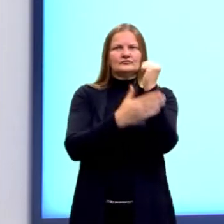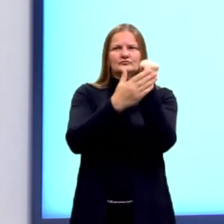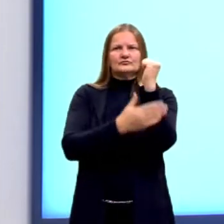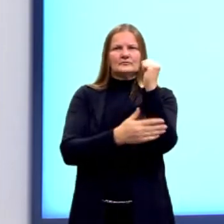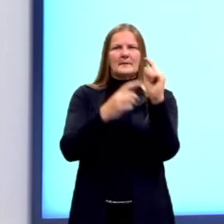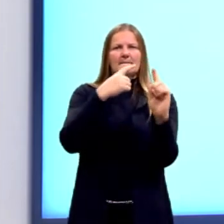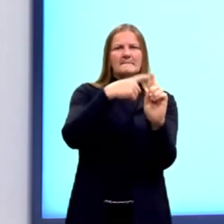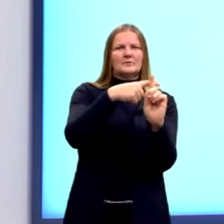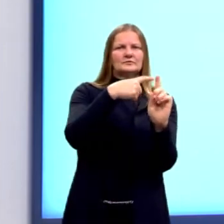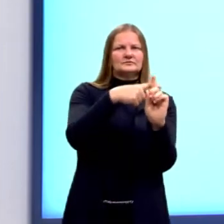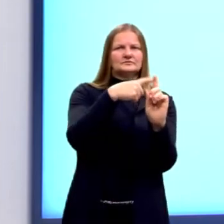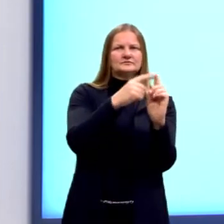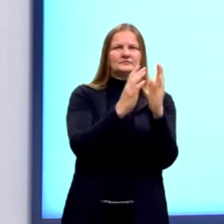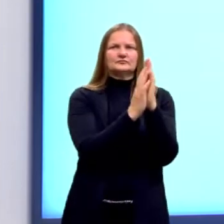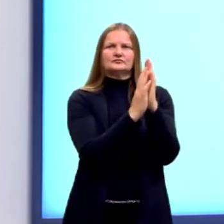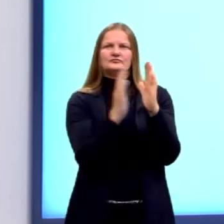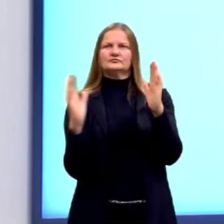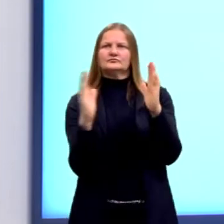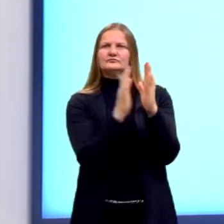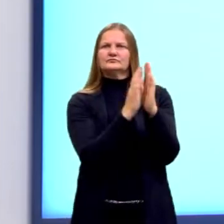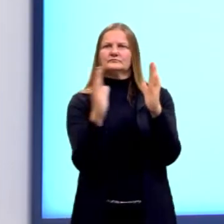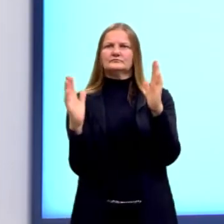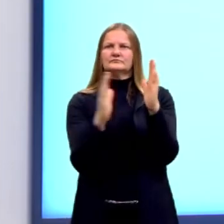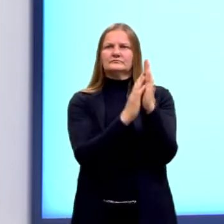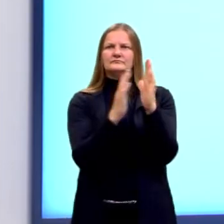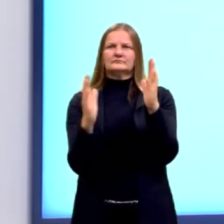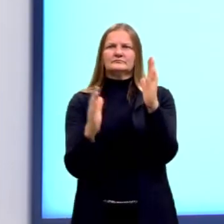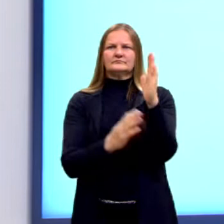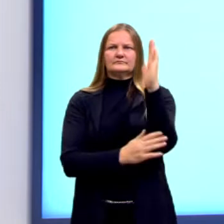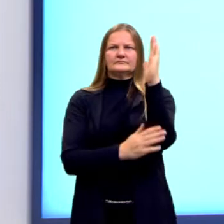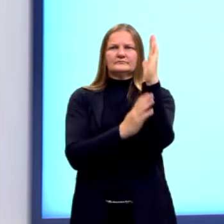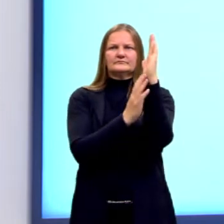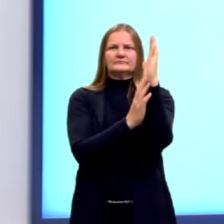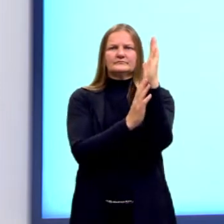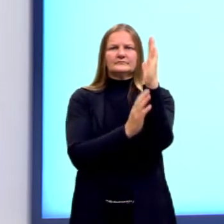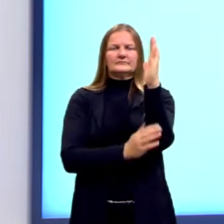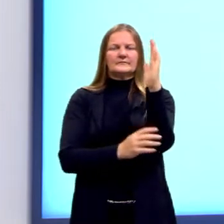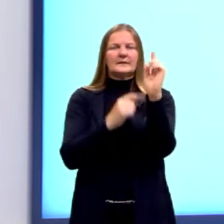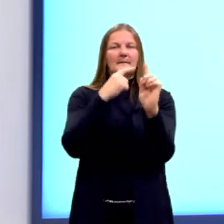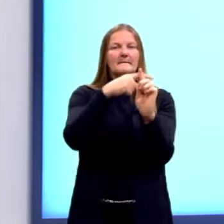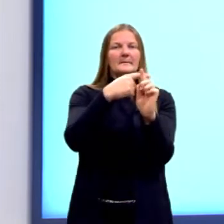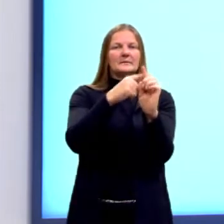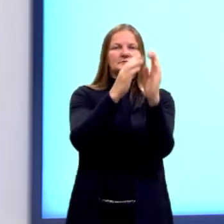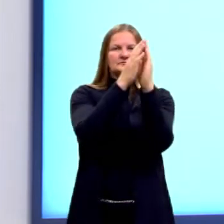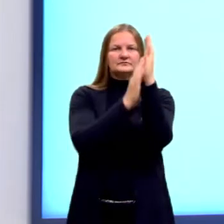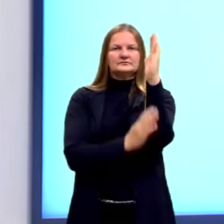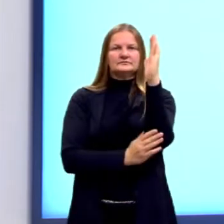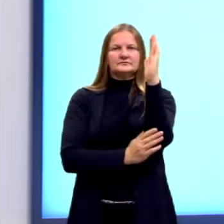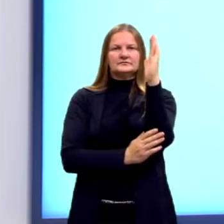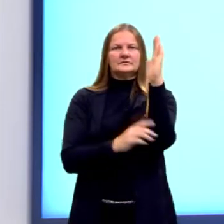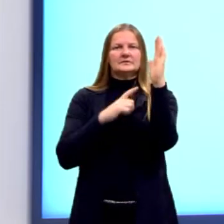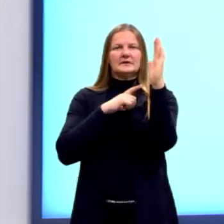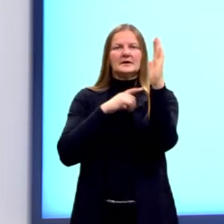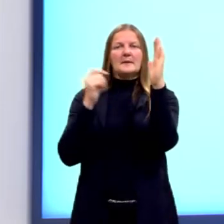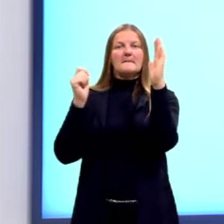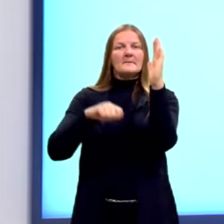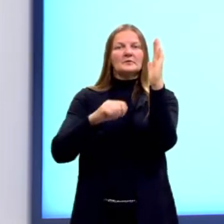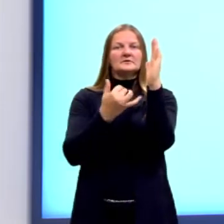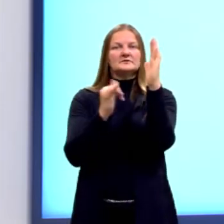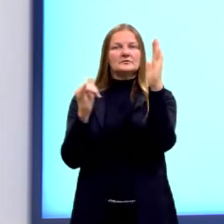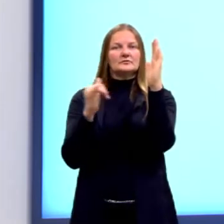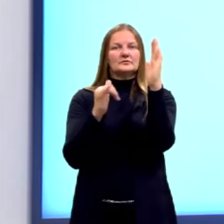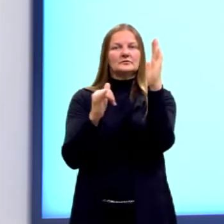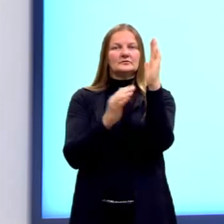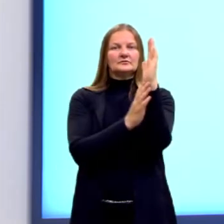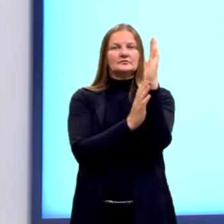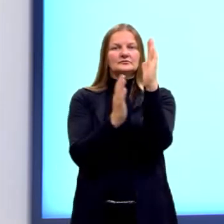positiva tá essa carga positiva Então ela tem um determinado potencial